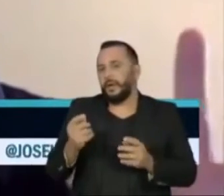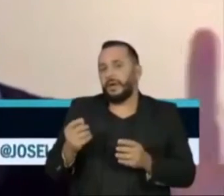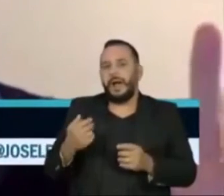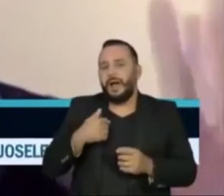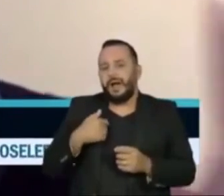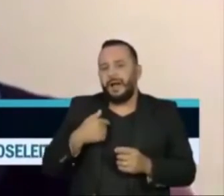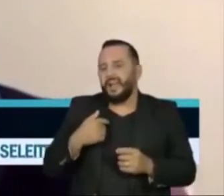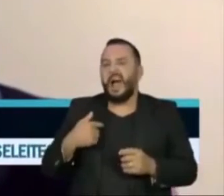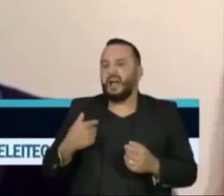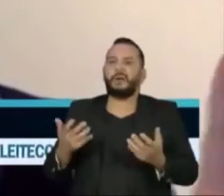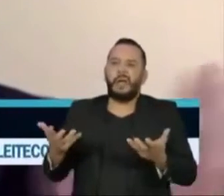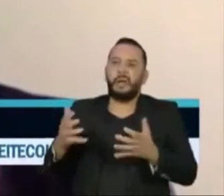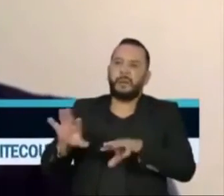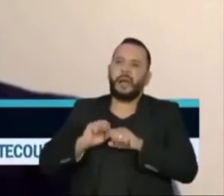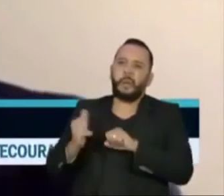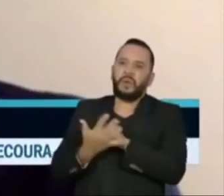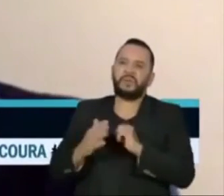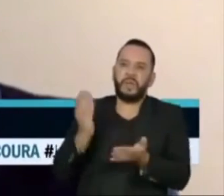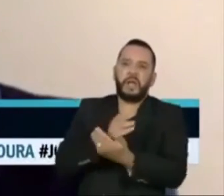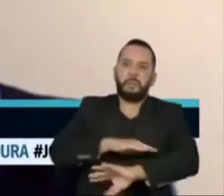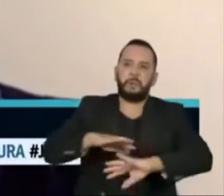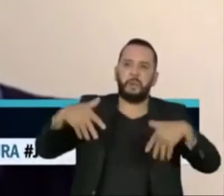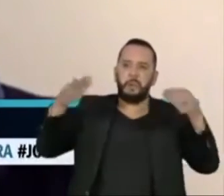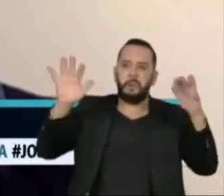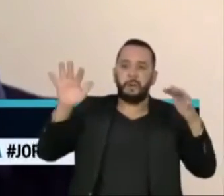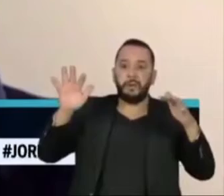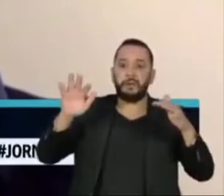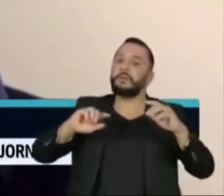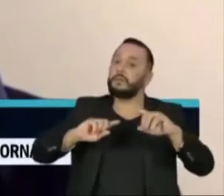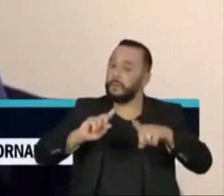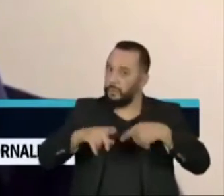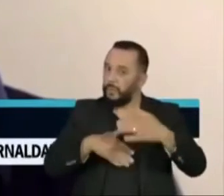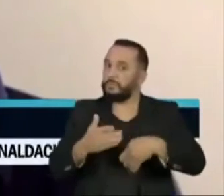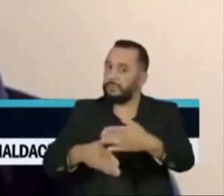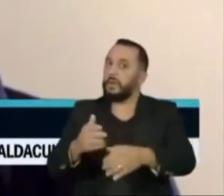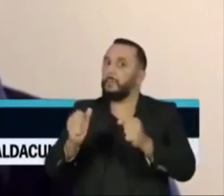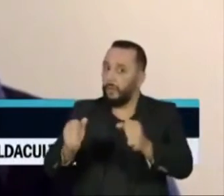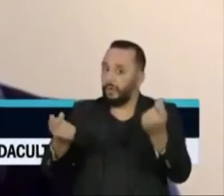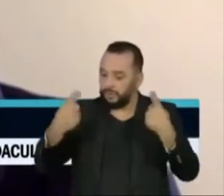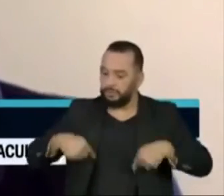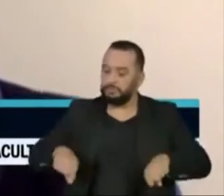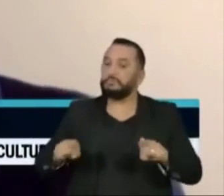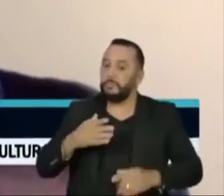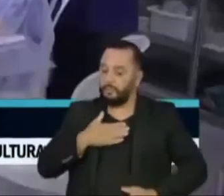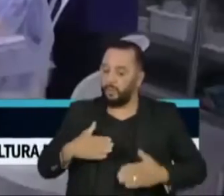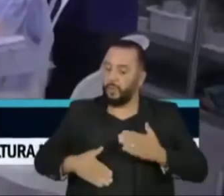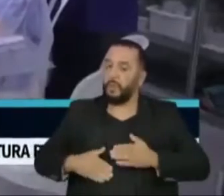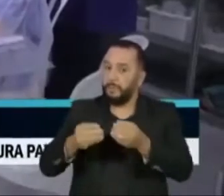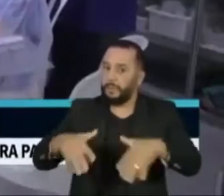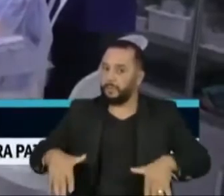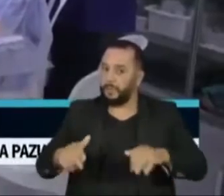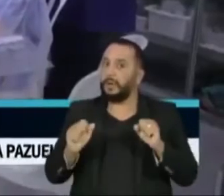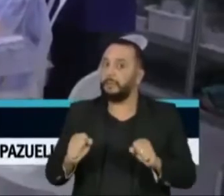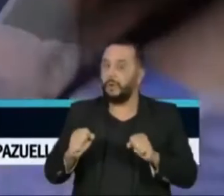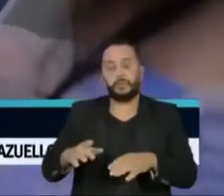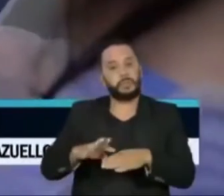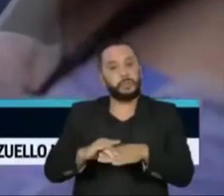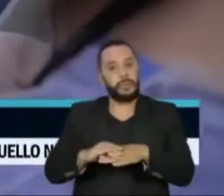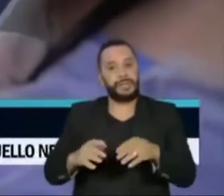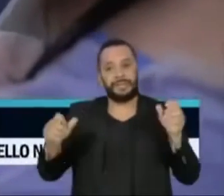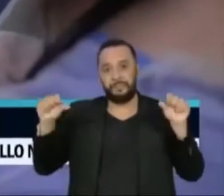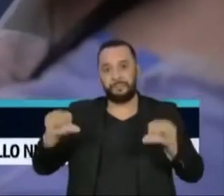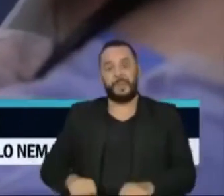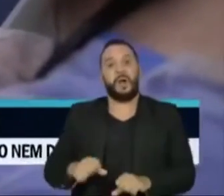pegar logo para já ficar livre disso, não é uma boa estratégia, né? Porque você pode vir a desenvolver uma doença muito